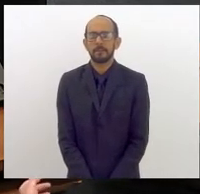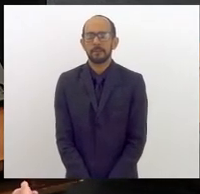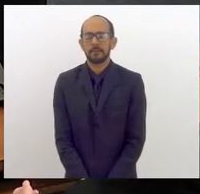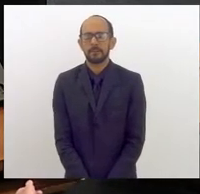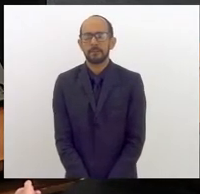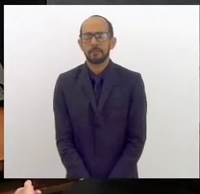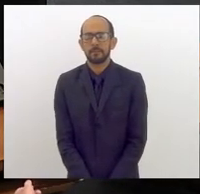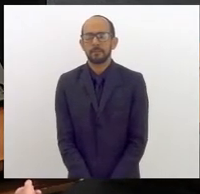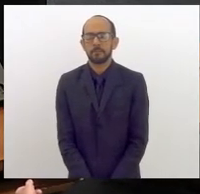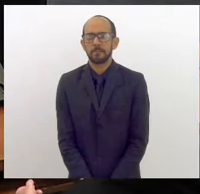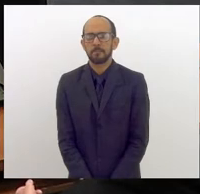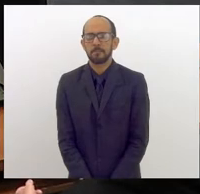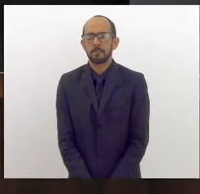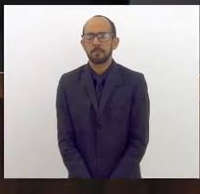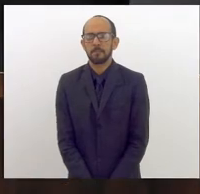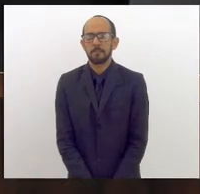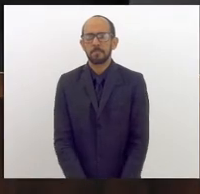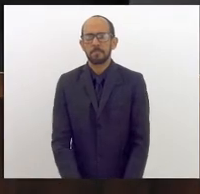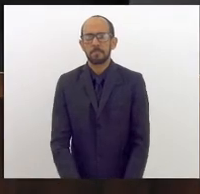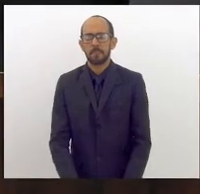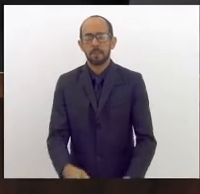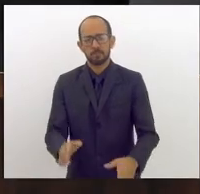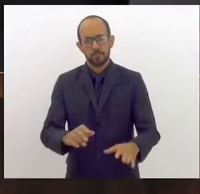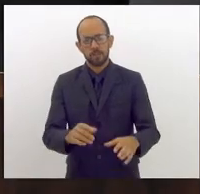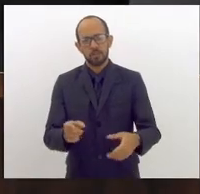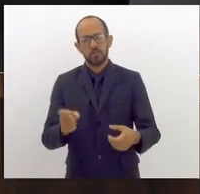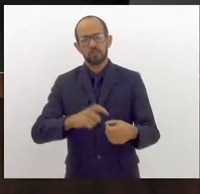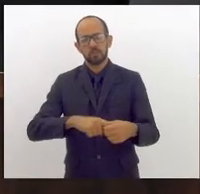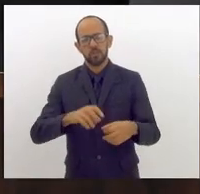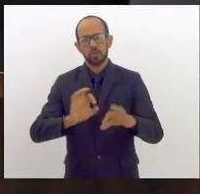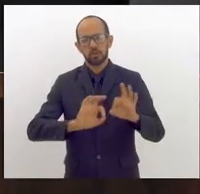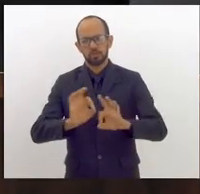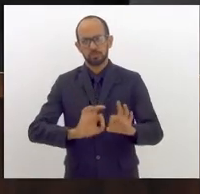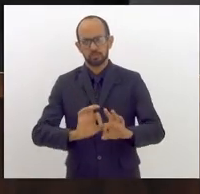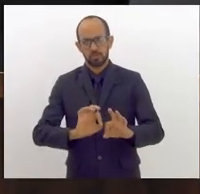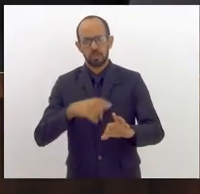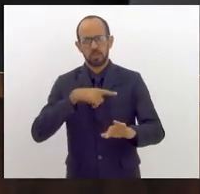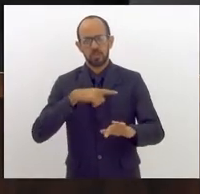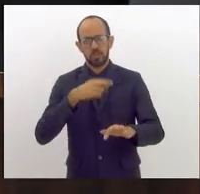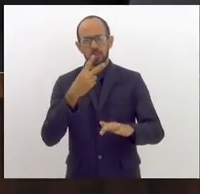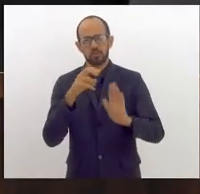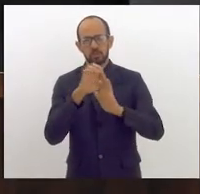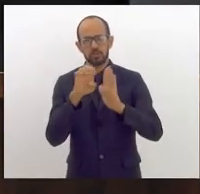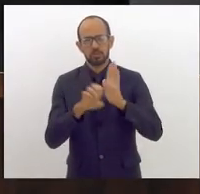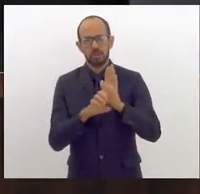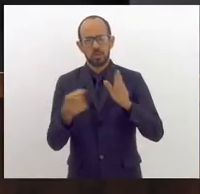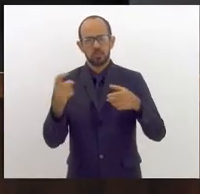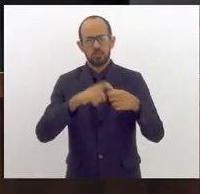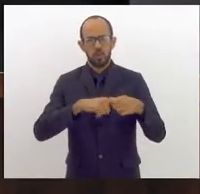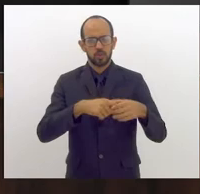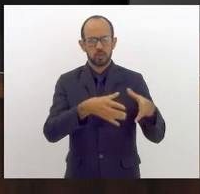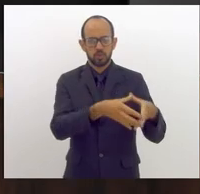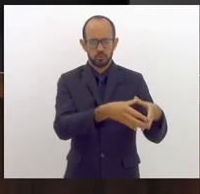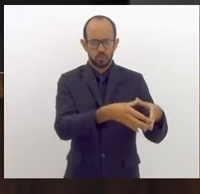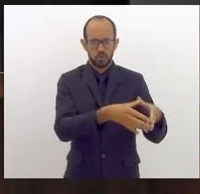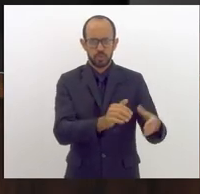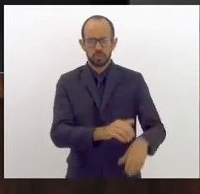tem duas Presidente estamos trabalhos à ordem projeto recebeu duas emendas e retorna às comissões